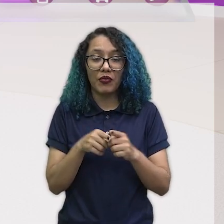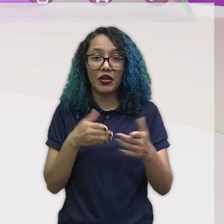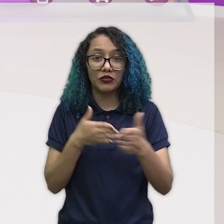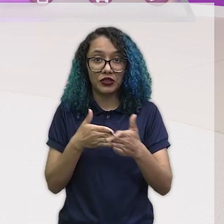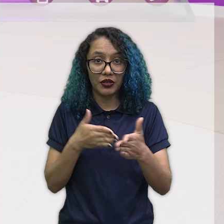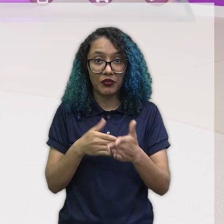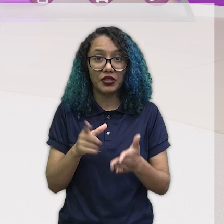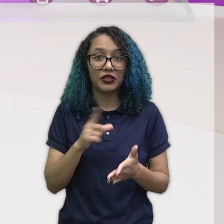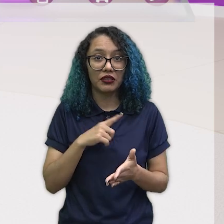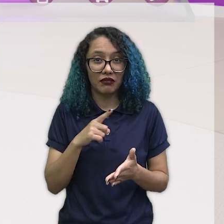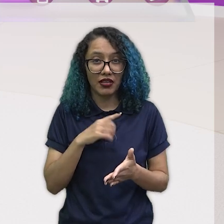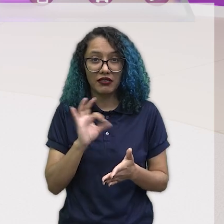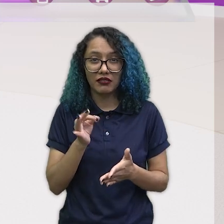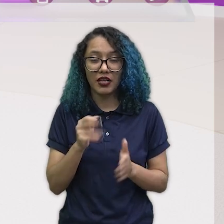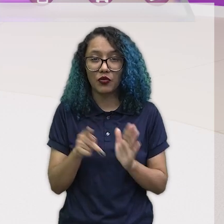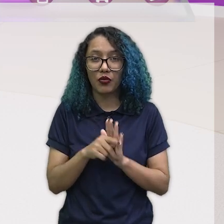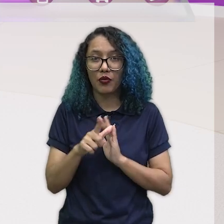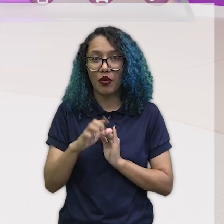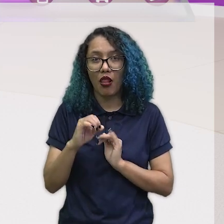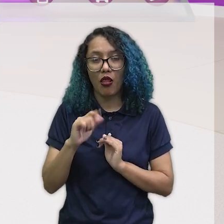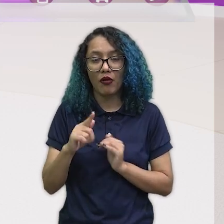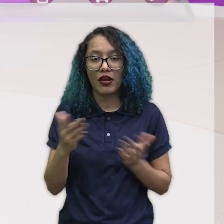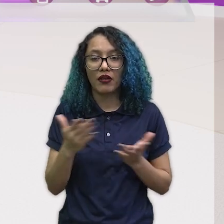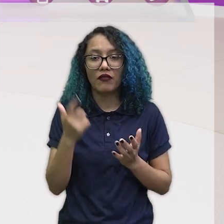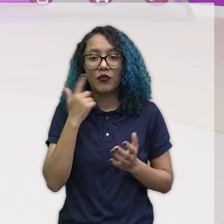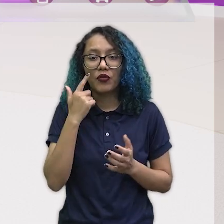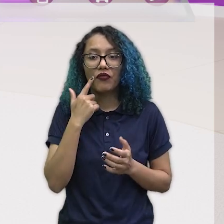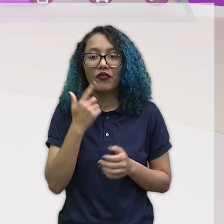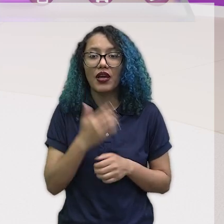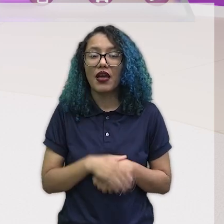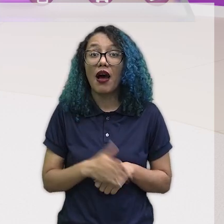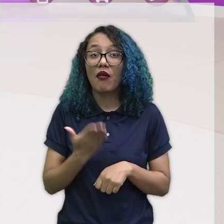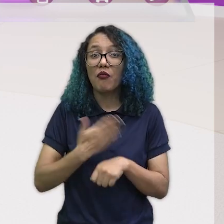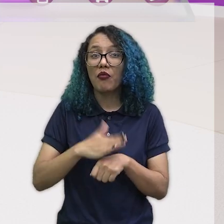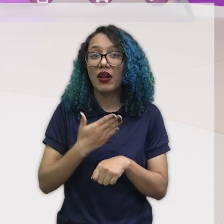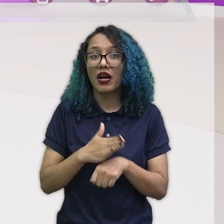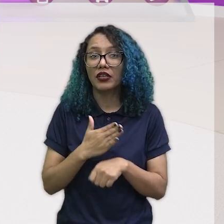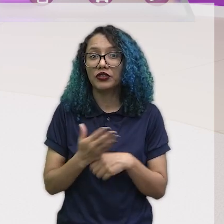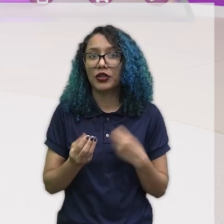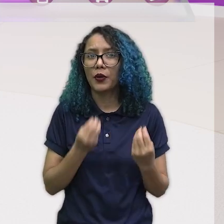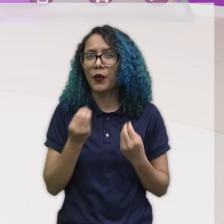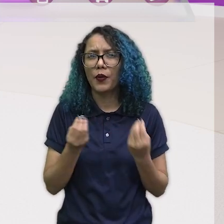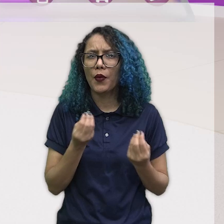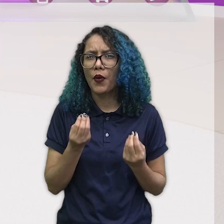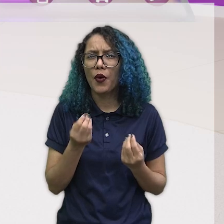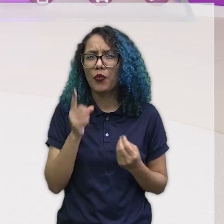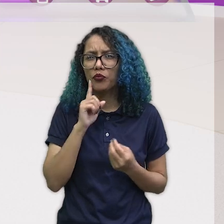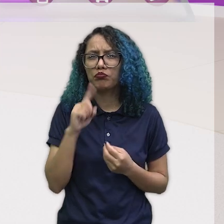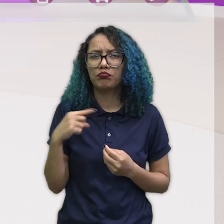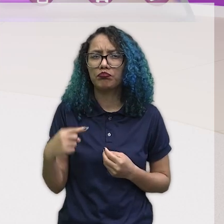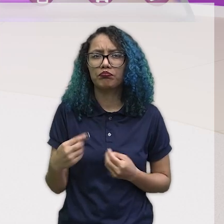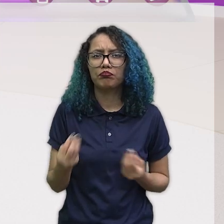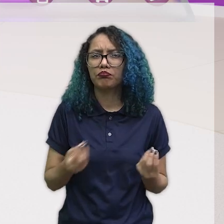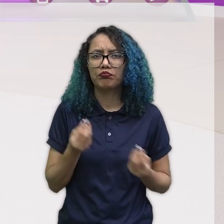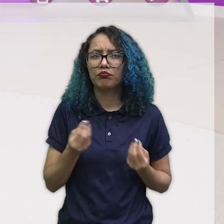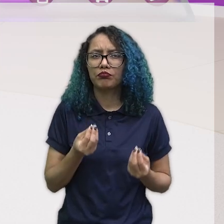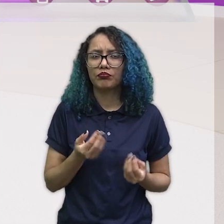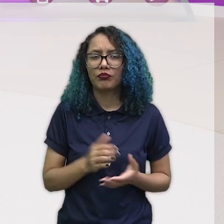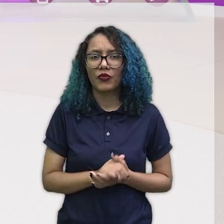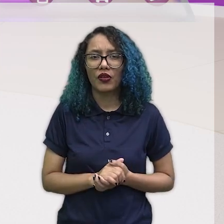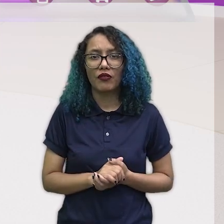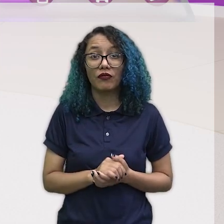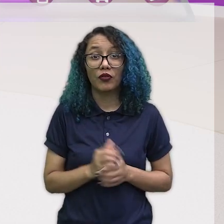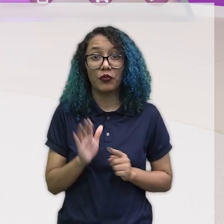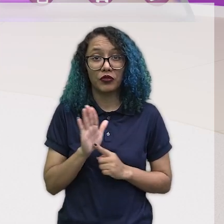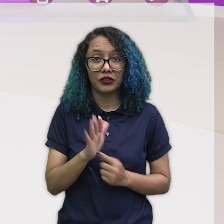restrições existentes nos logaritmos, agora nós vamos ver a aplicação, não é, dele no nosso cotidiano, na nossa vida